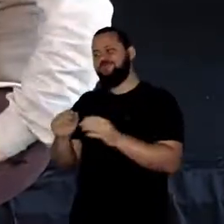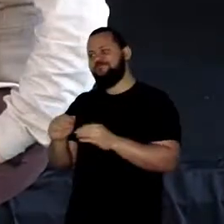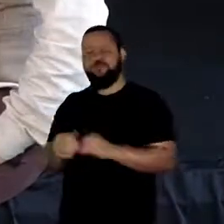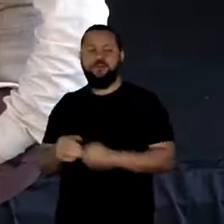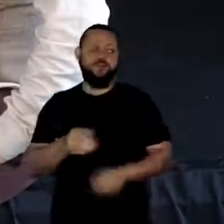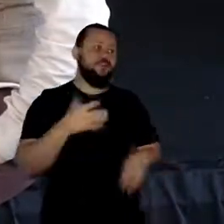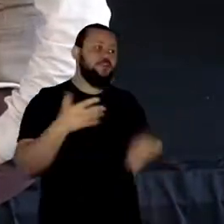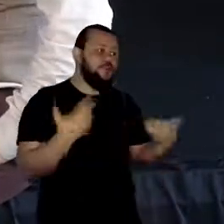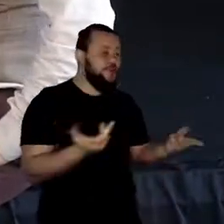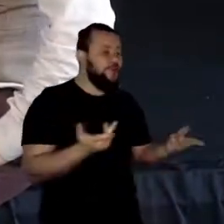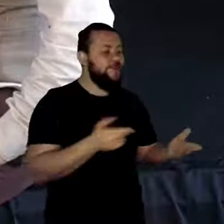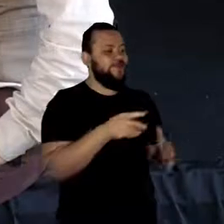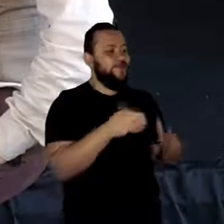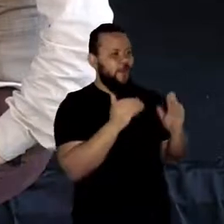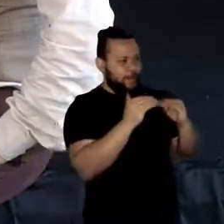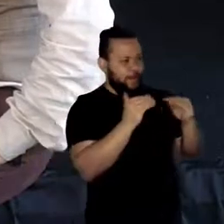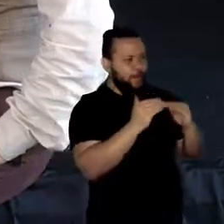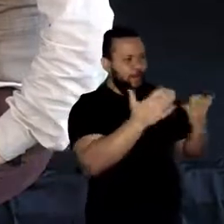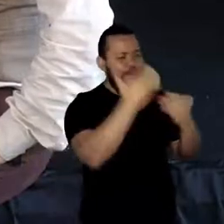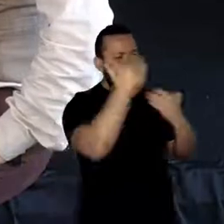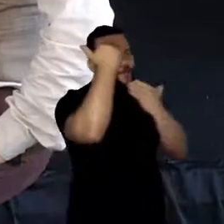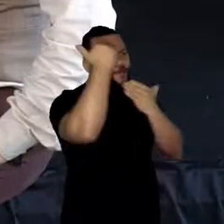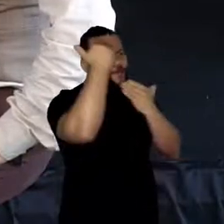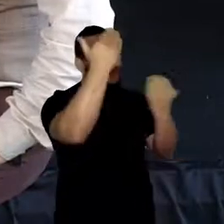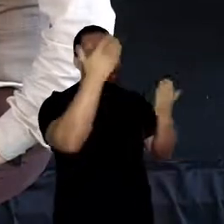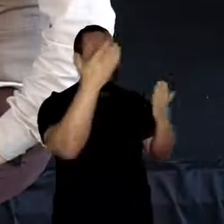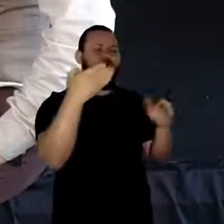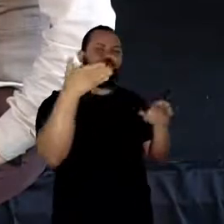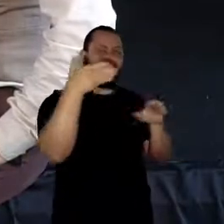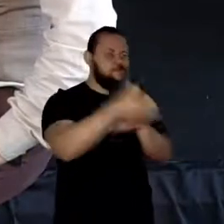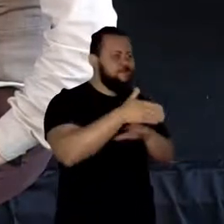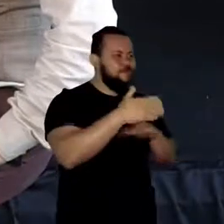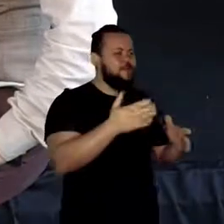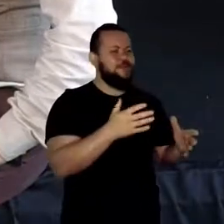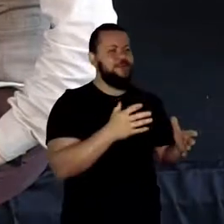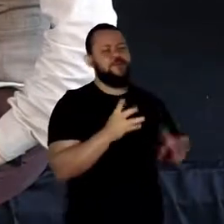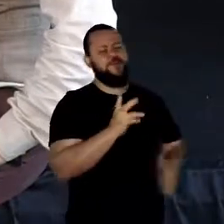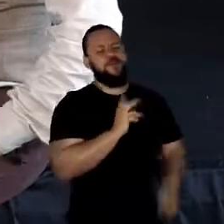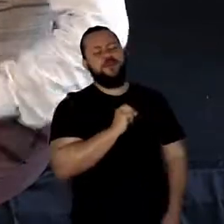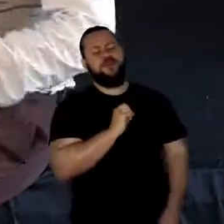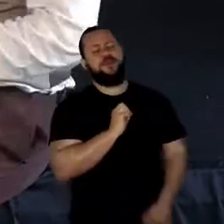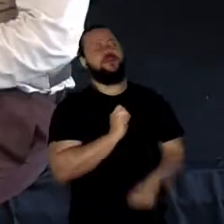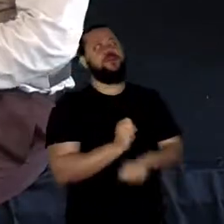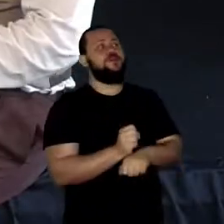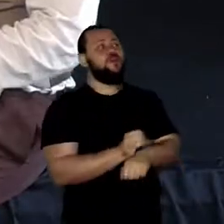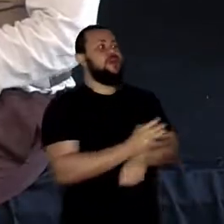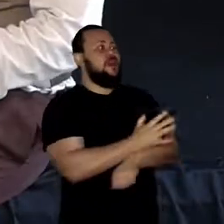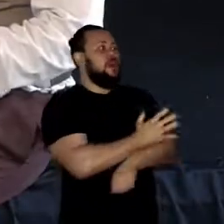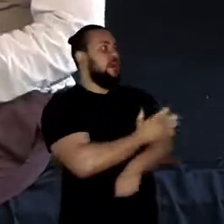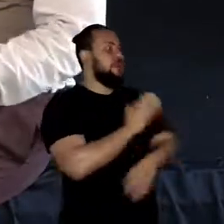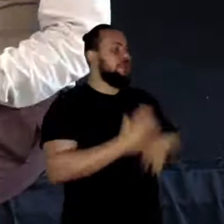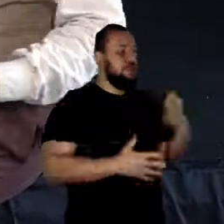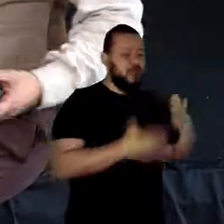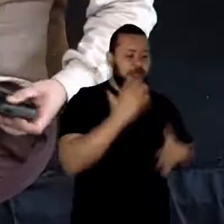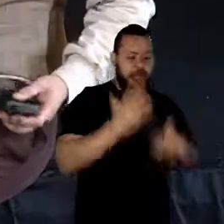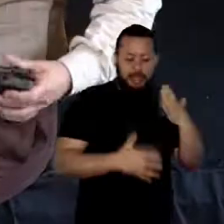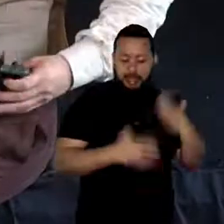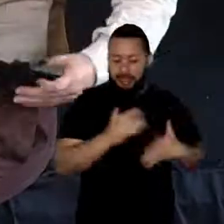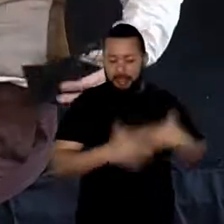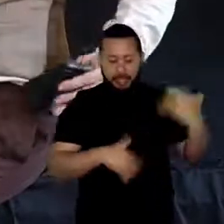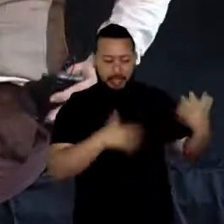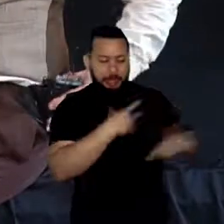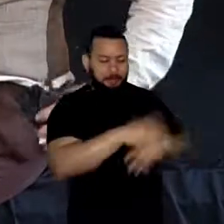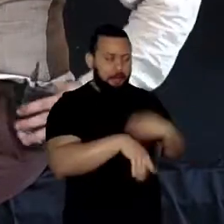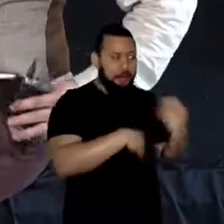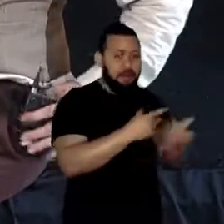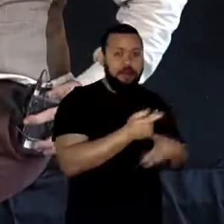Então, Sidival, obrigada por estar aqui. É muita emoção, né? A gente até se atrapalha aqui, porque a história